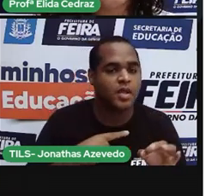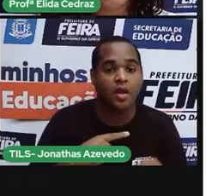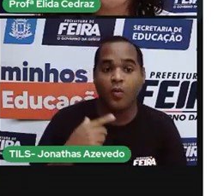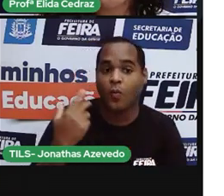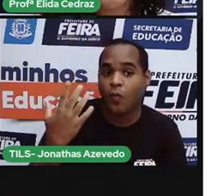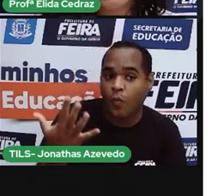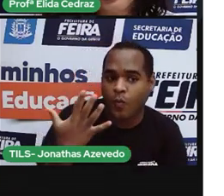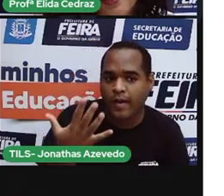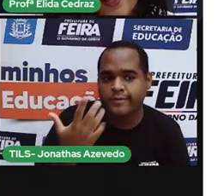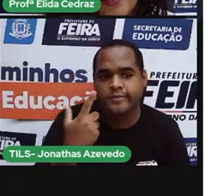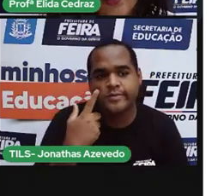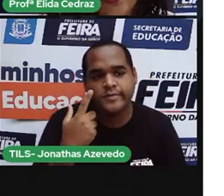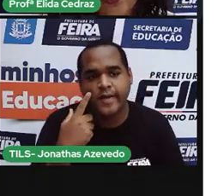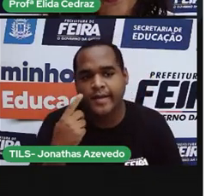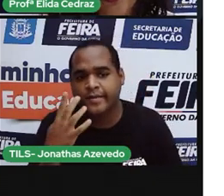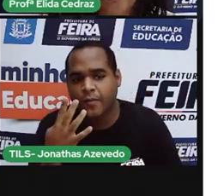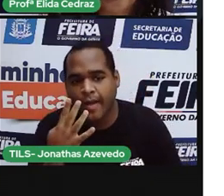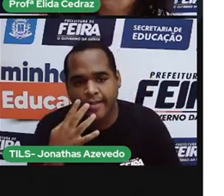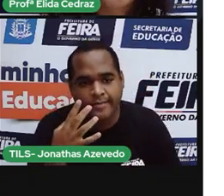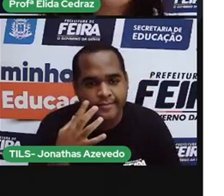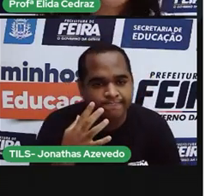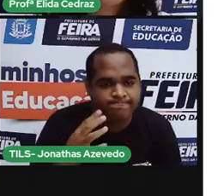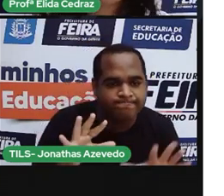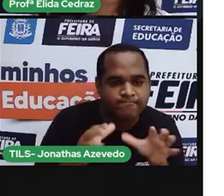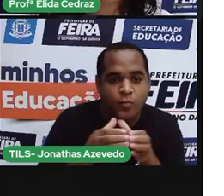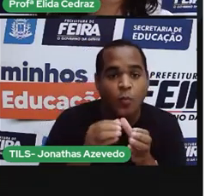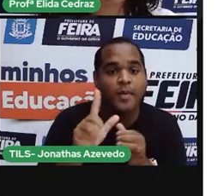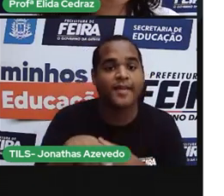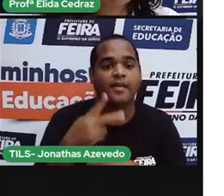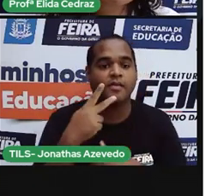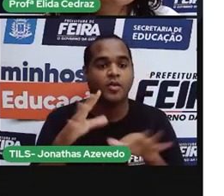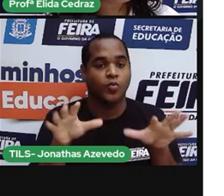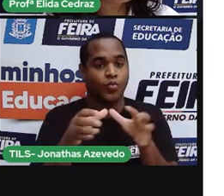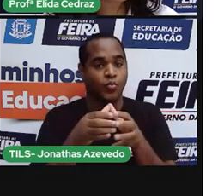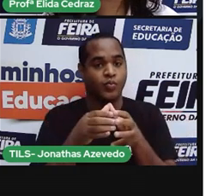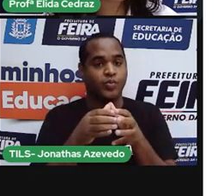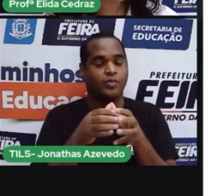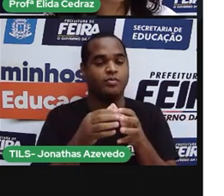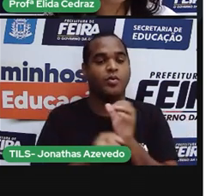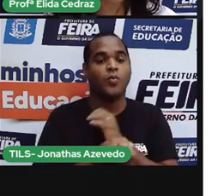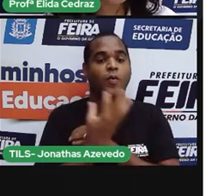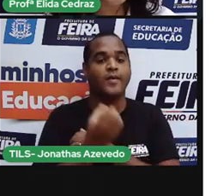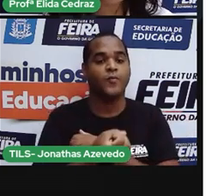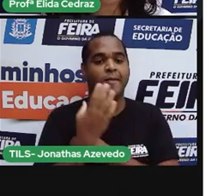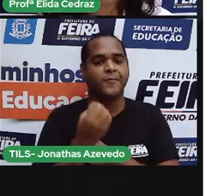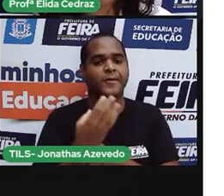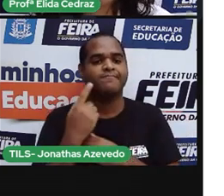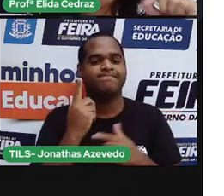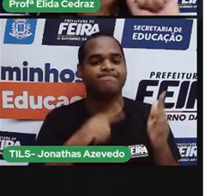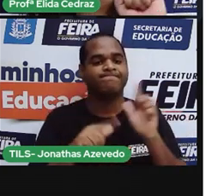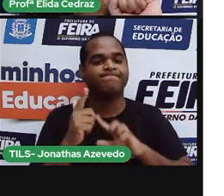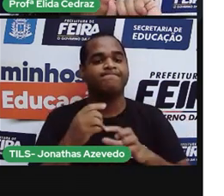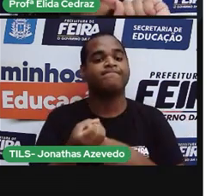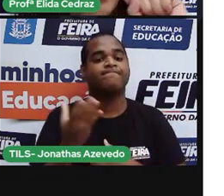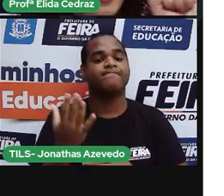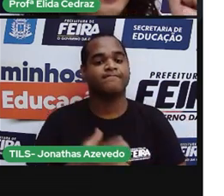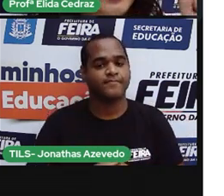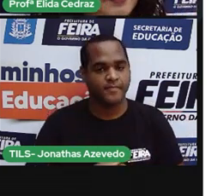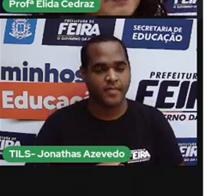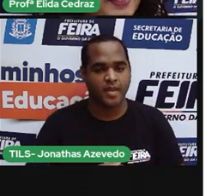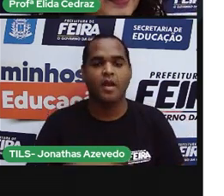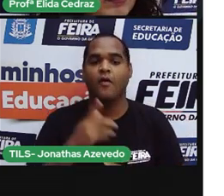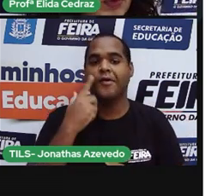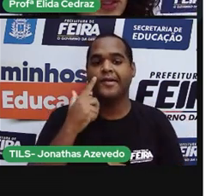alunos em cada grupo. Quantos grupos ele vai conseguir montar? Você vai olhar